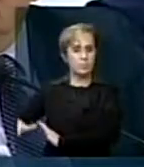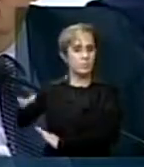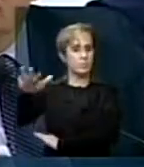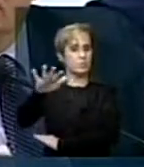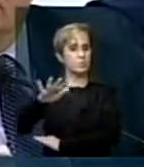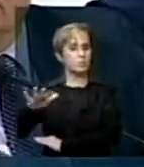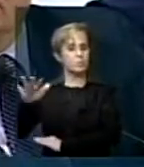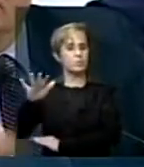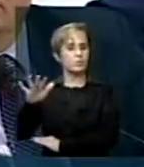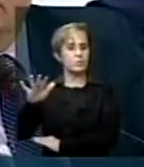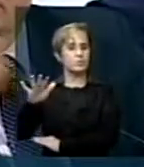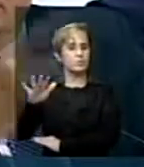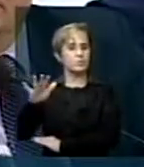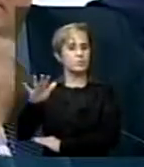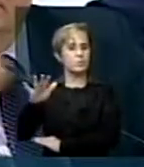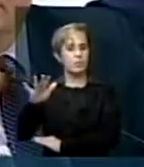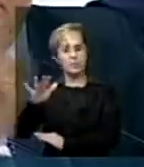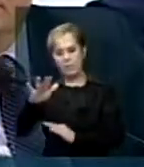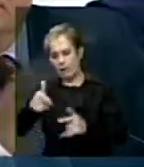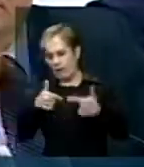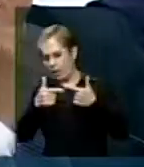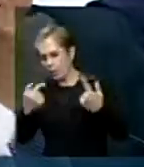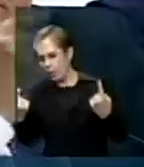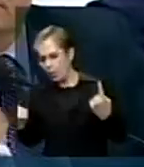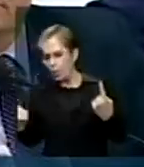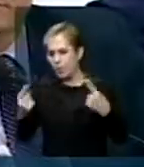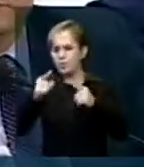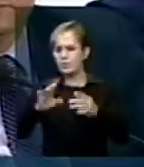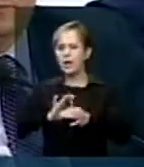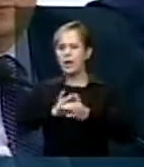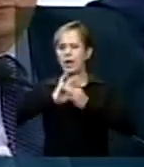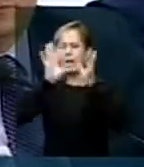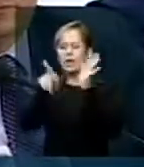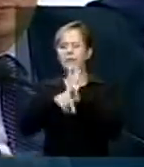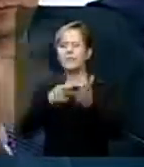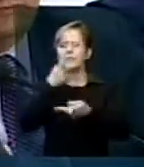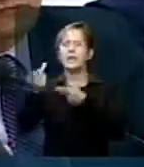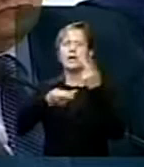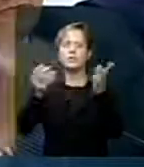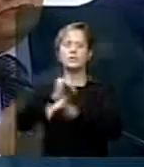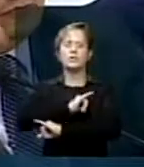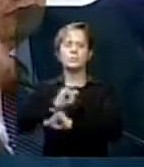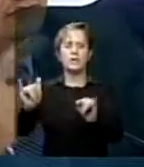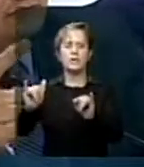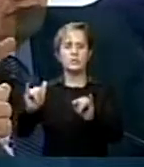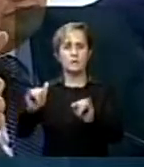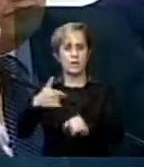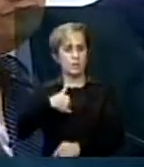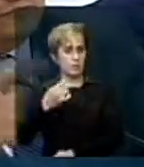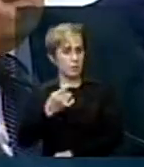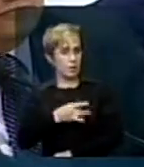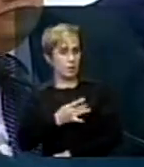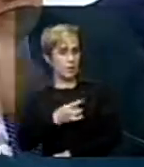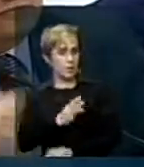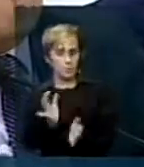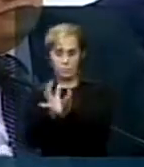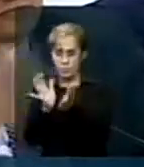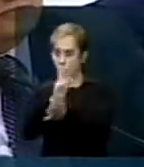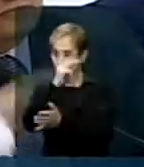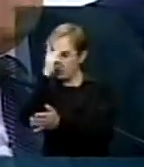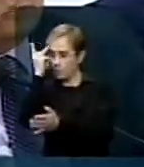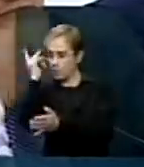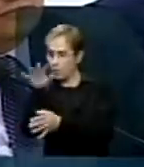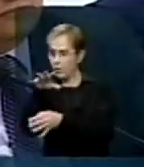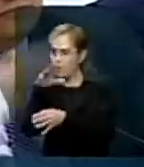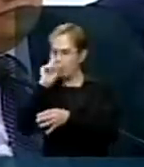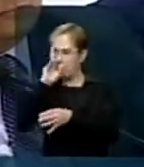daqueles que atentam contra a liberdade de imprensa. Tenho medo daqueles que colocam o